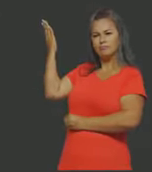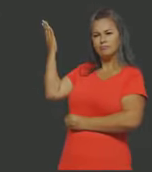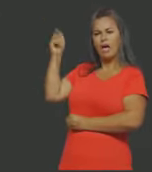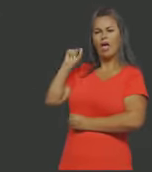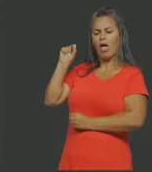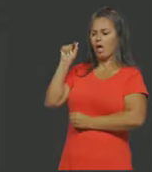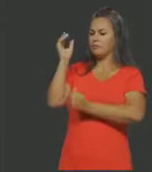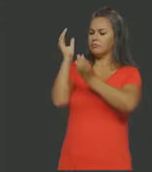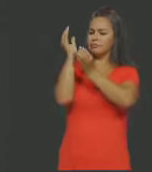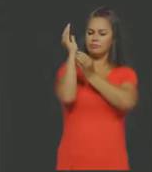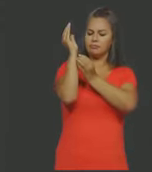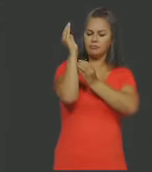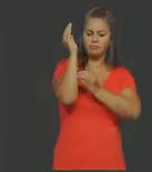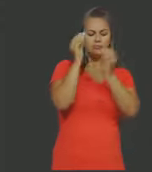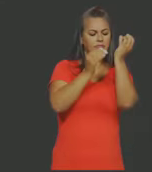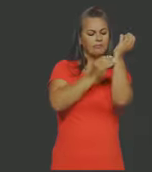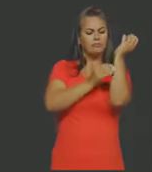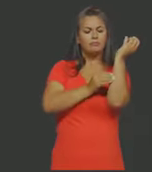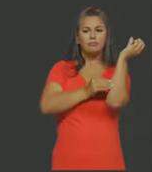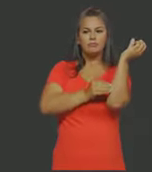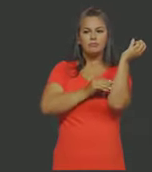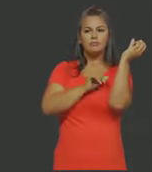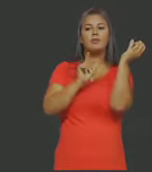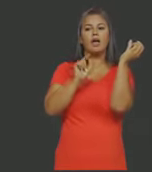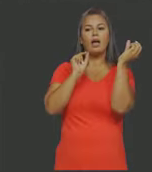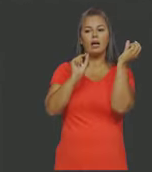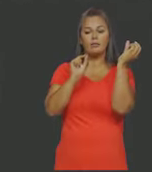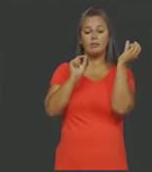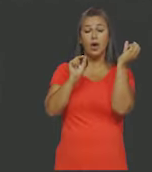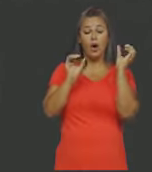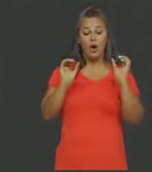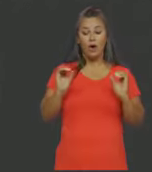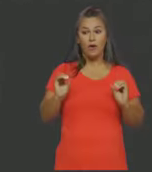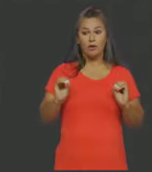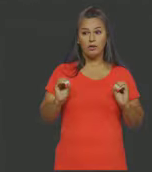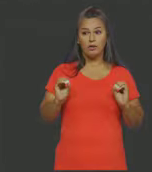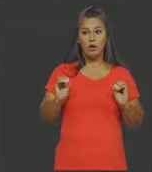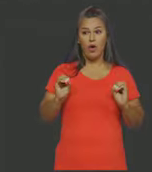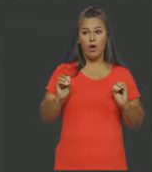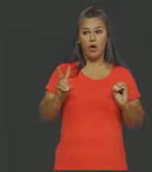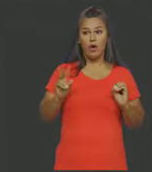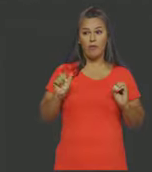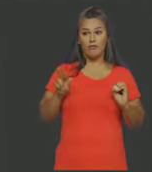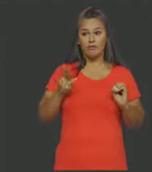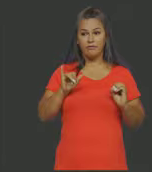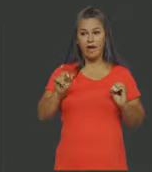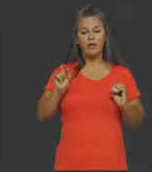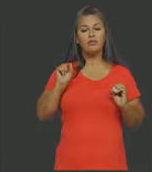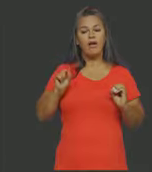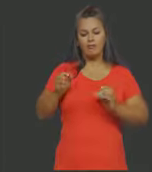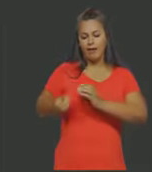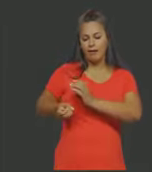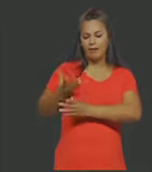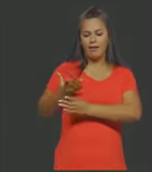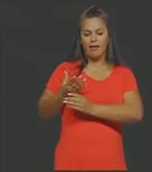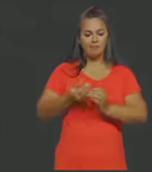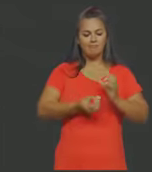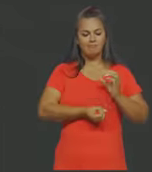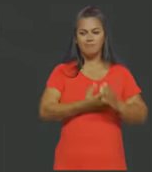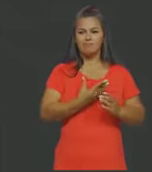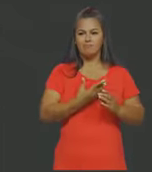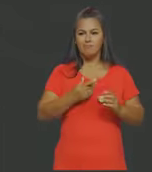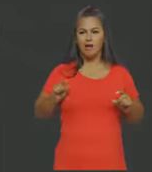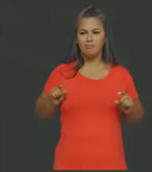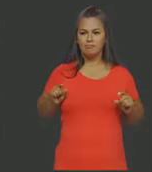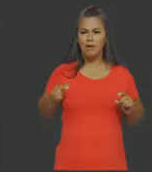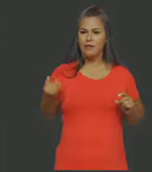que serve o ovário? O ovário, ele tem a função de produzir gameta feminino, tá?